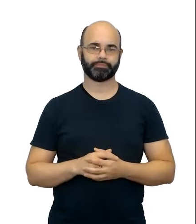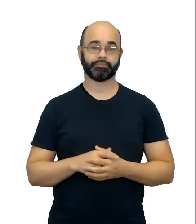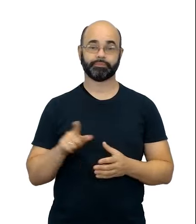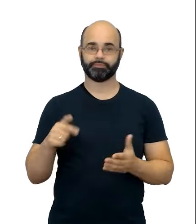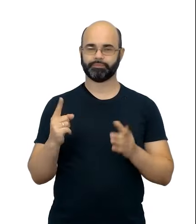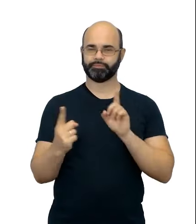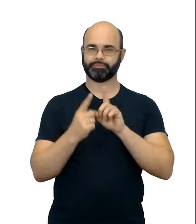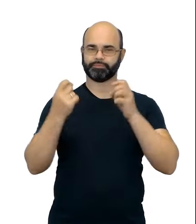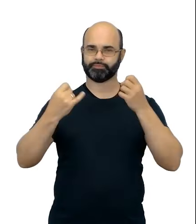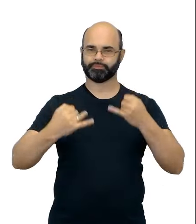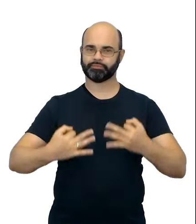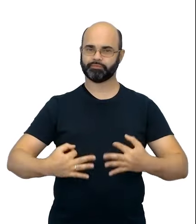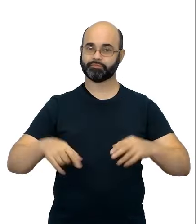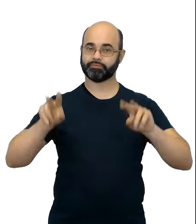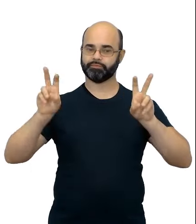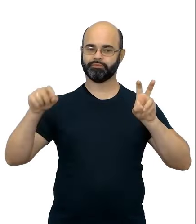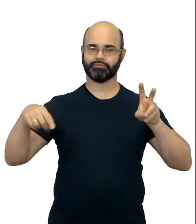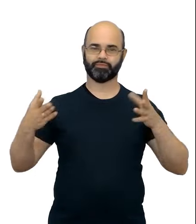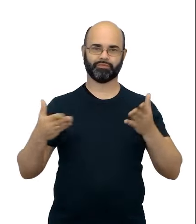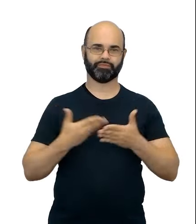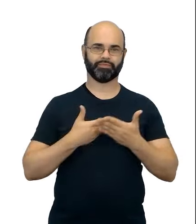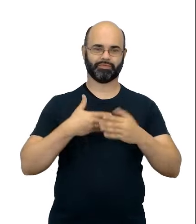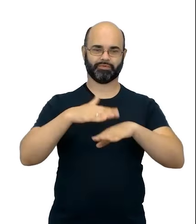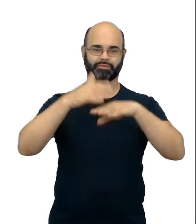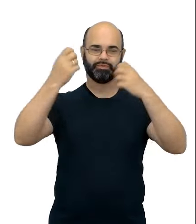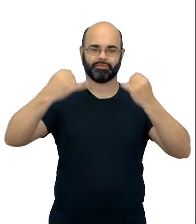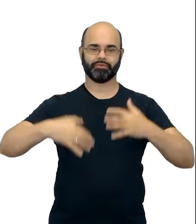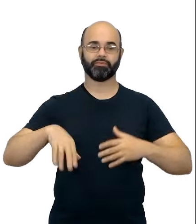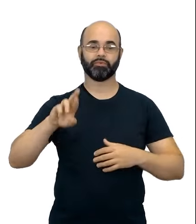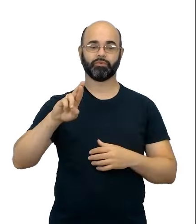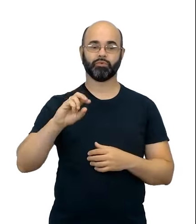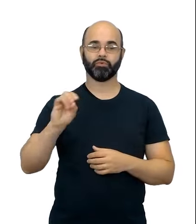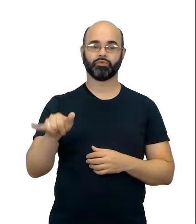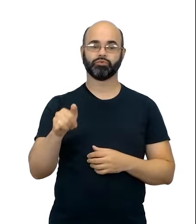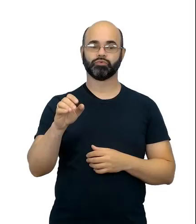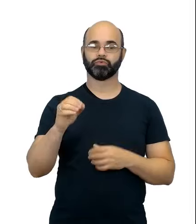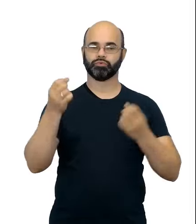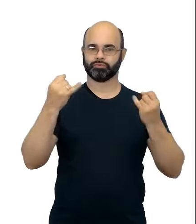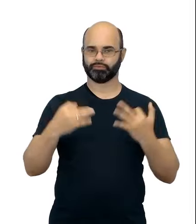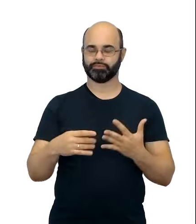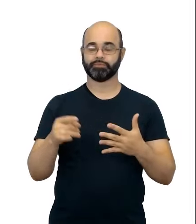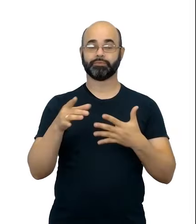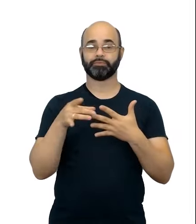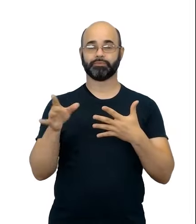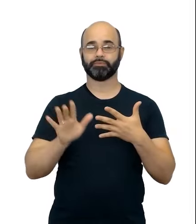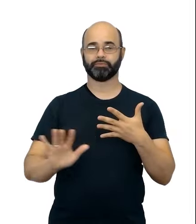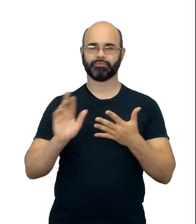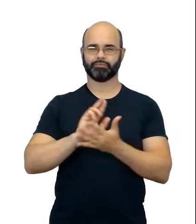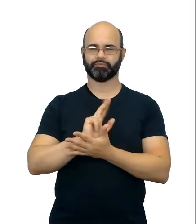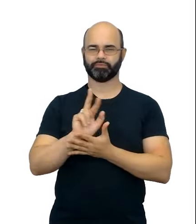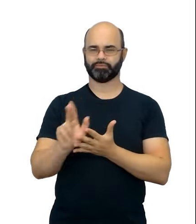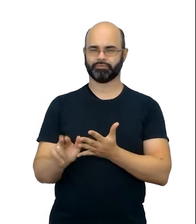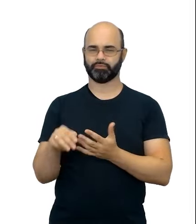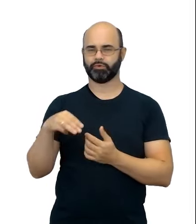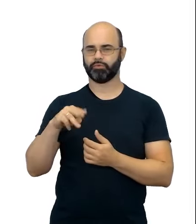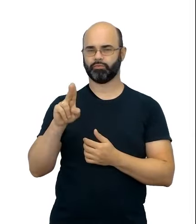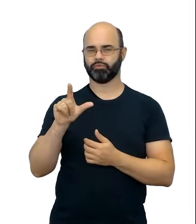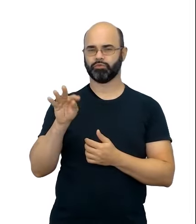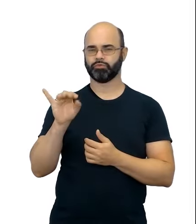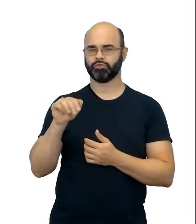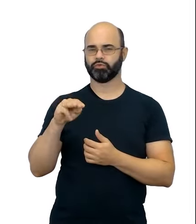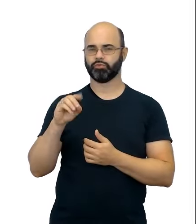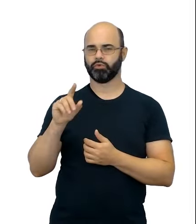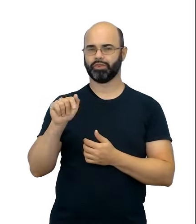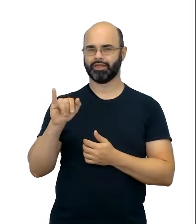baseando-se nos dizeres da Rojo, o ensino de gêneros textuais multimodais leva em consideração o